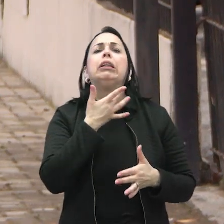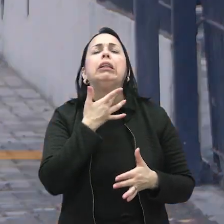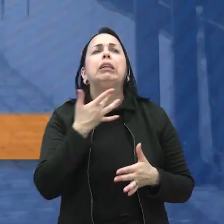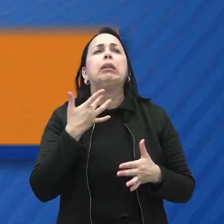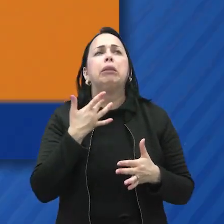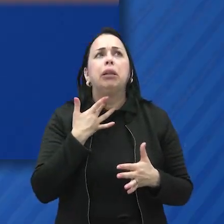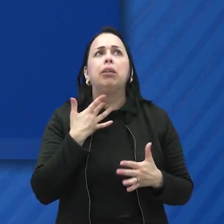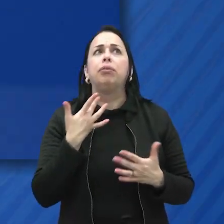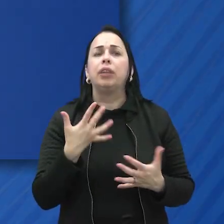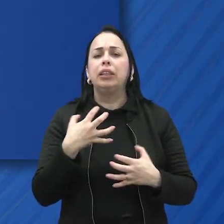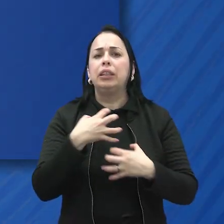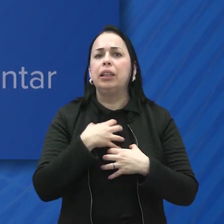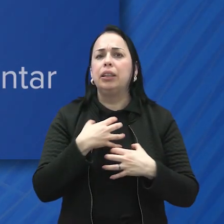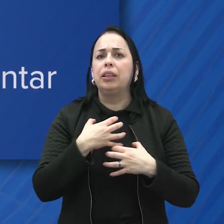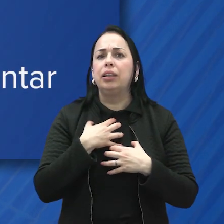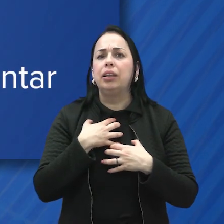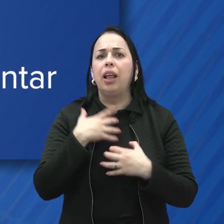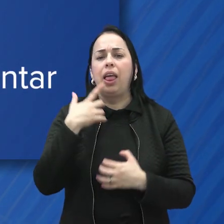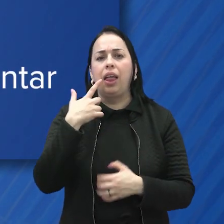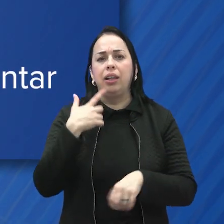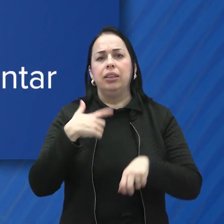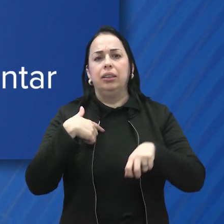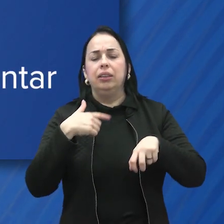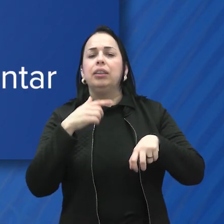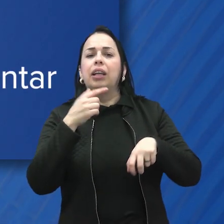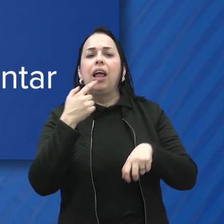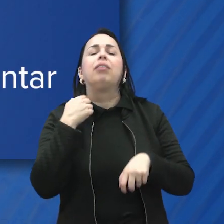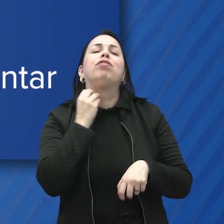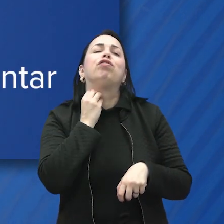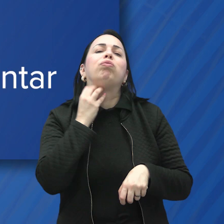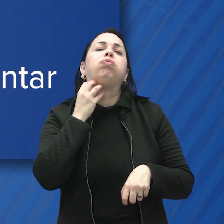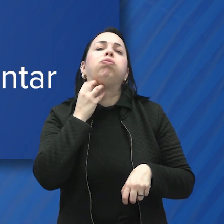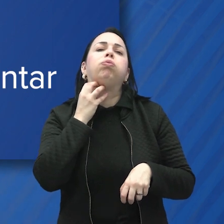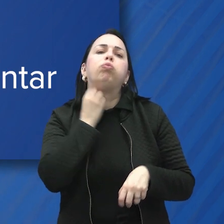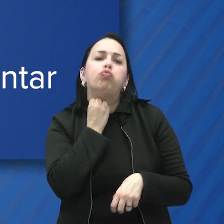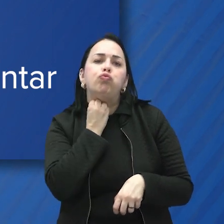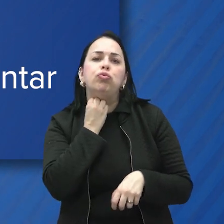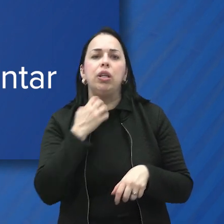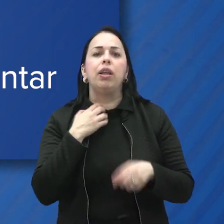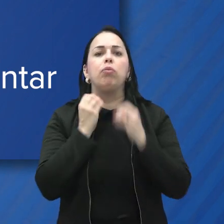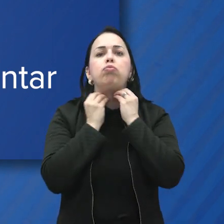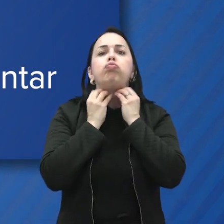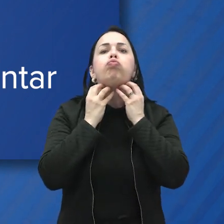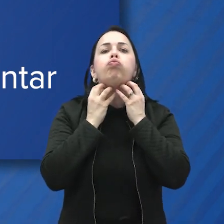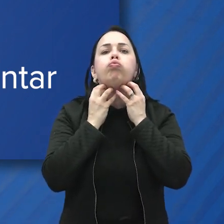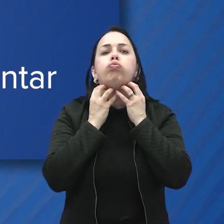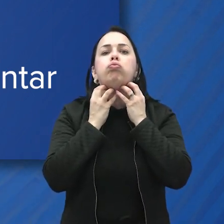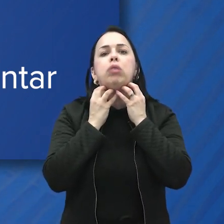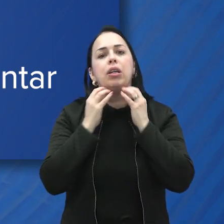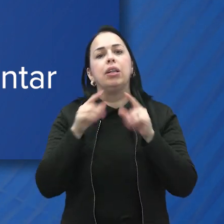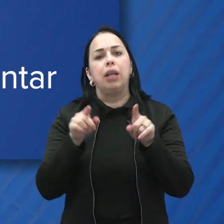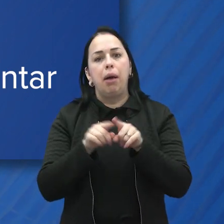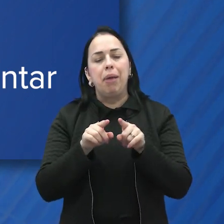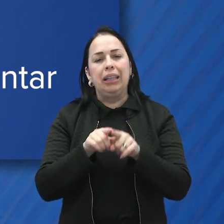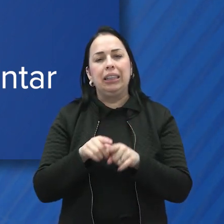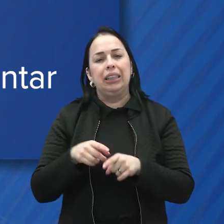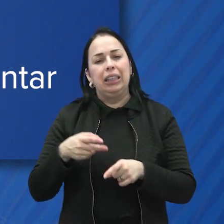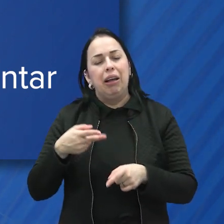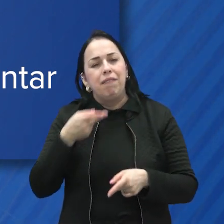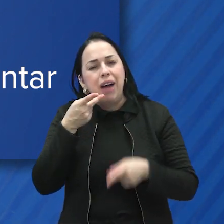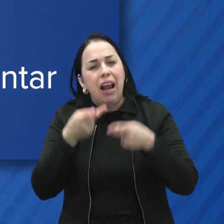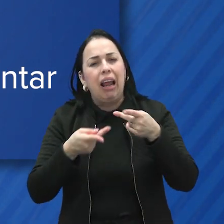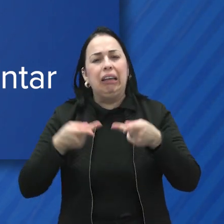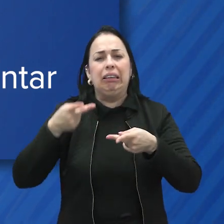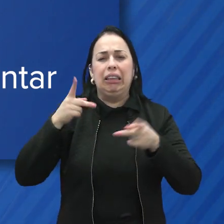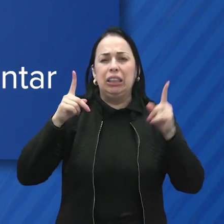importante. Sintomas como feridas que não cicatrizam, nódulos na boca, pescoço ou mandíbula, além de